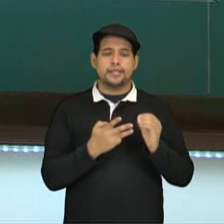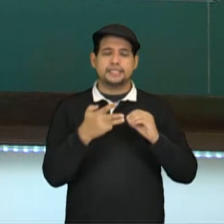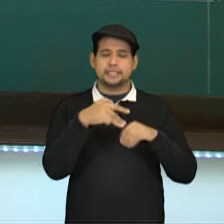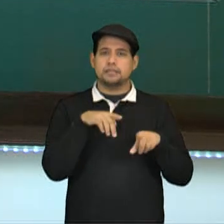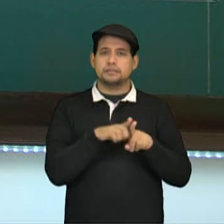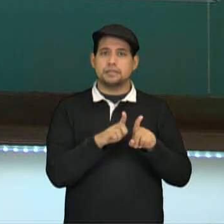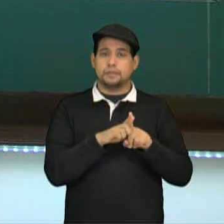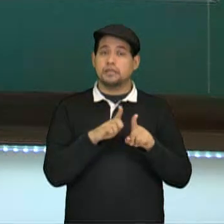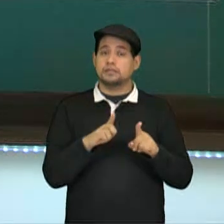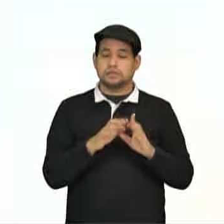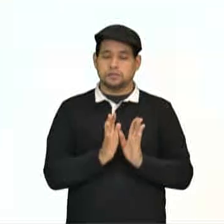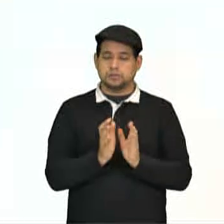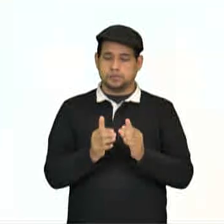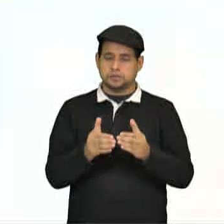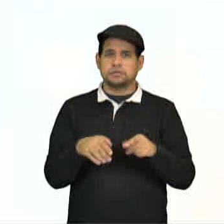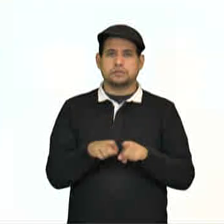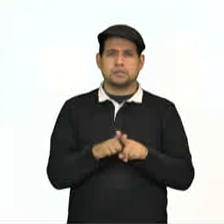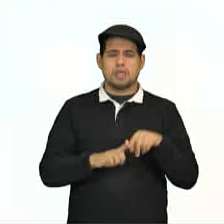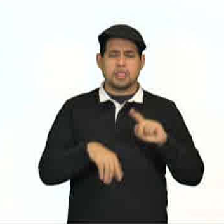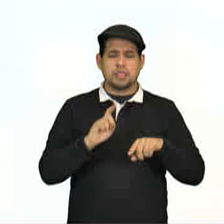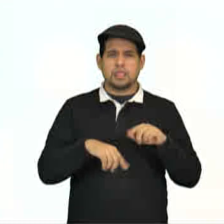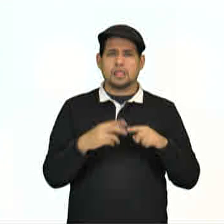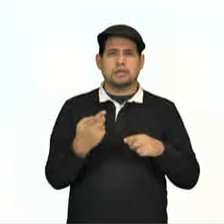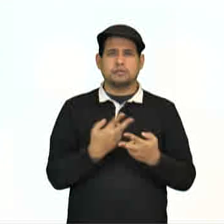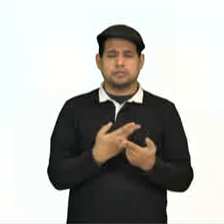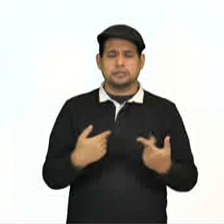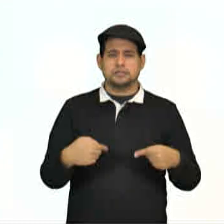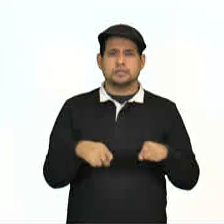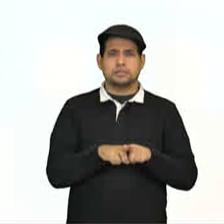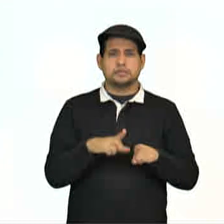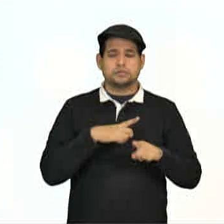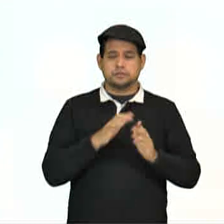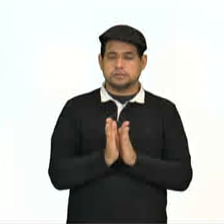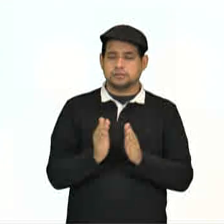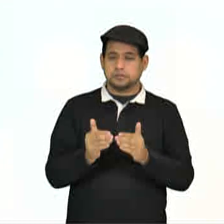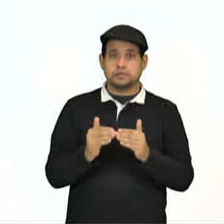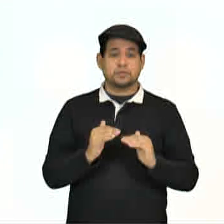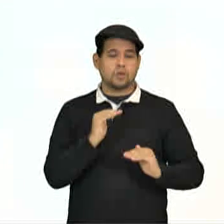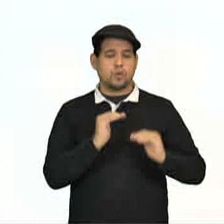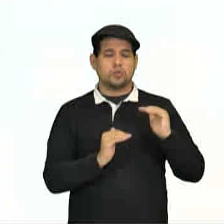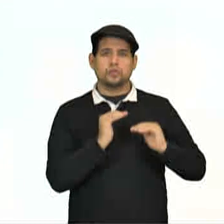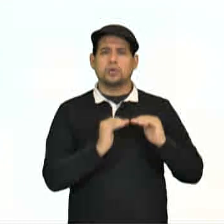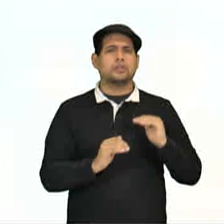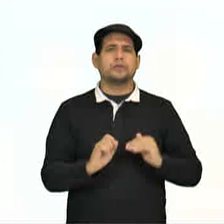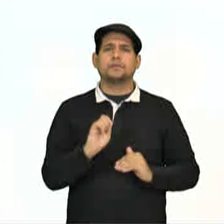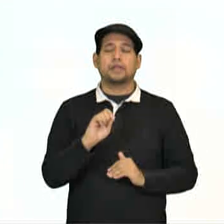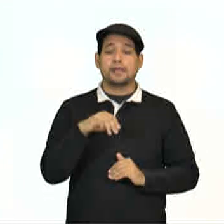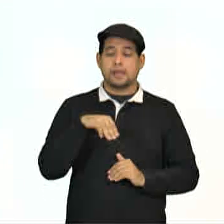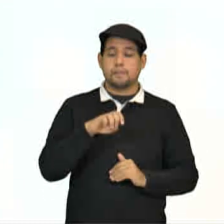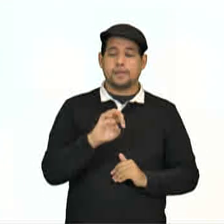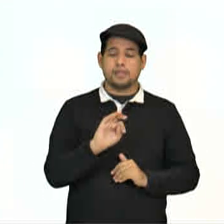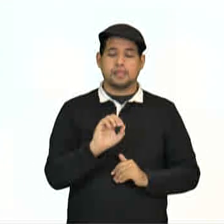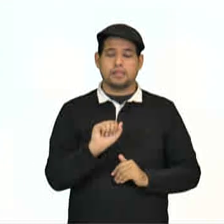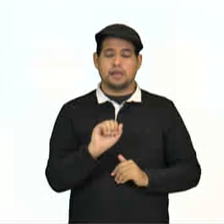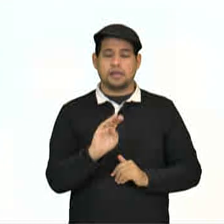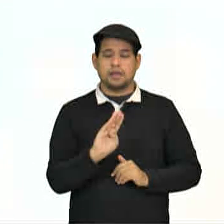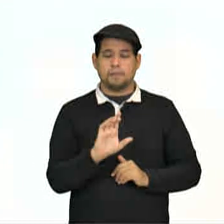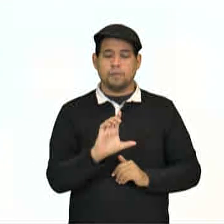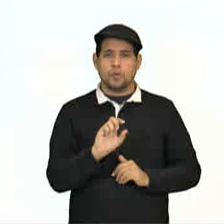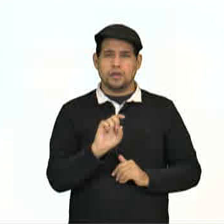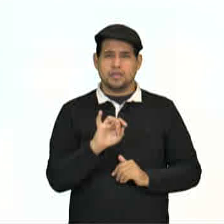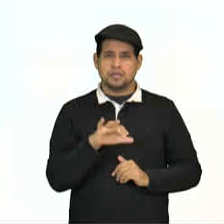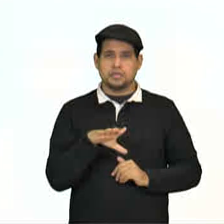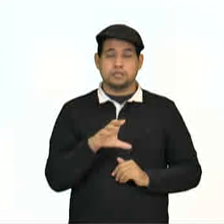fragmentos são nucleadas, o material genético contido no núcleo controla o metabolismo, orientando